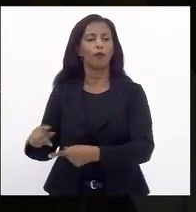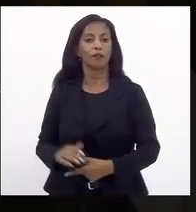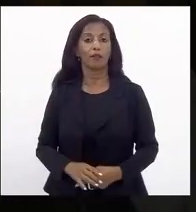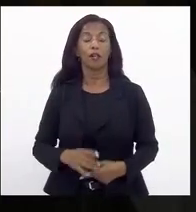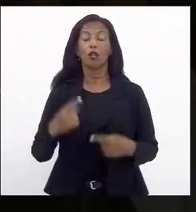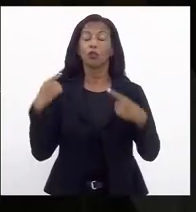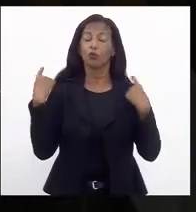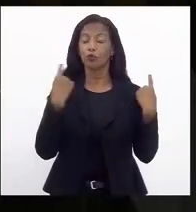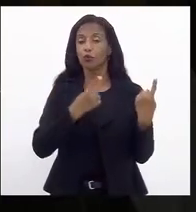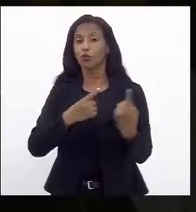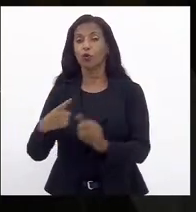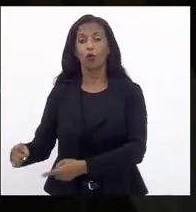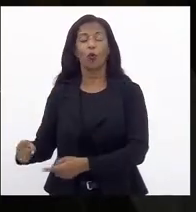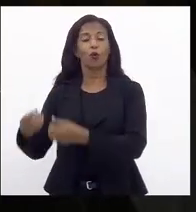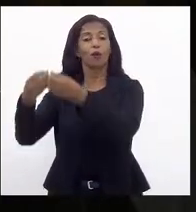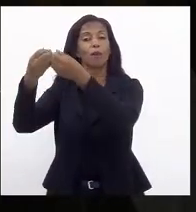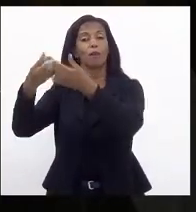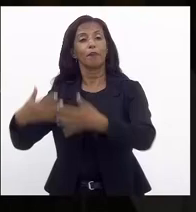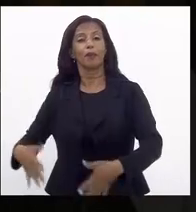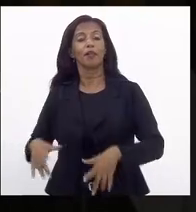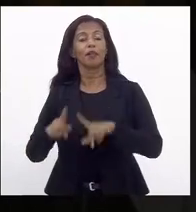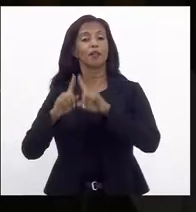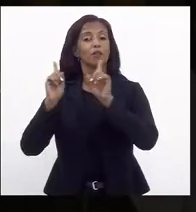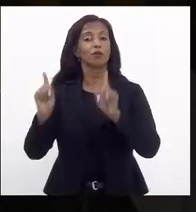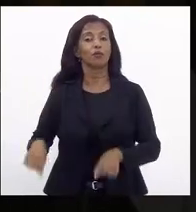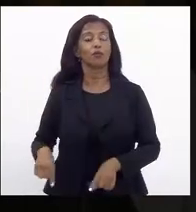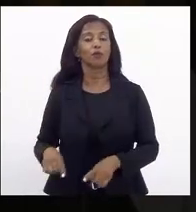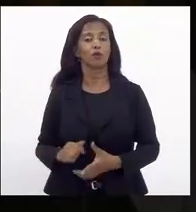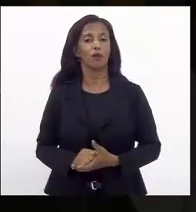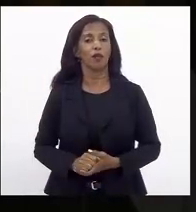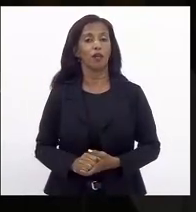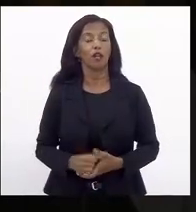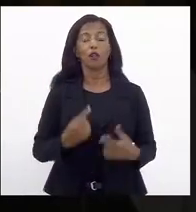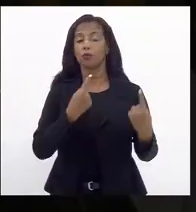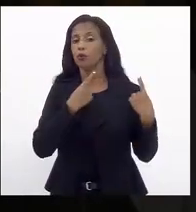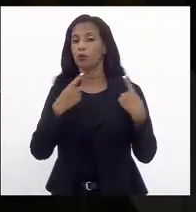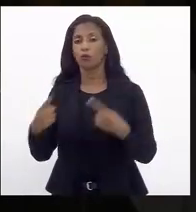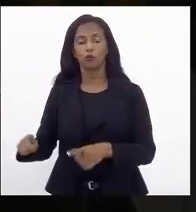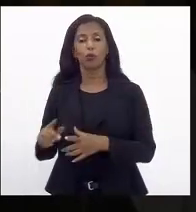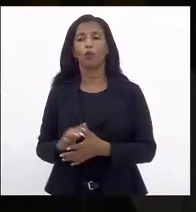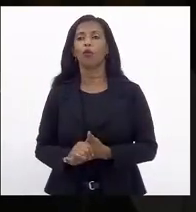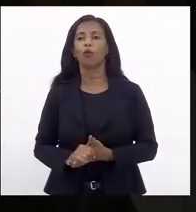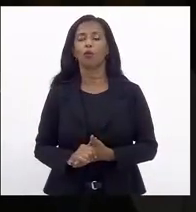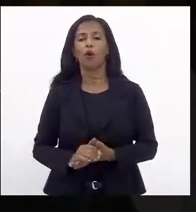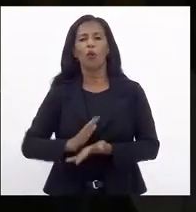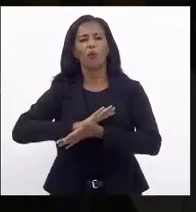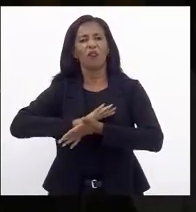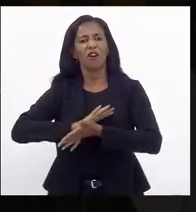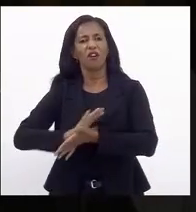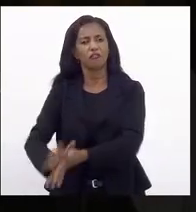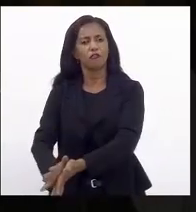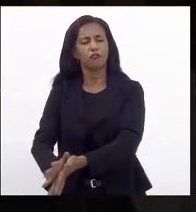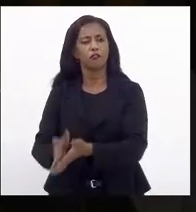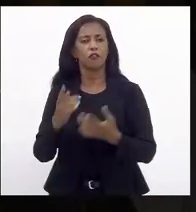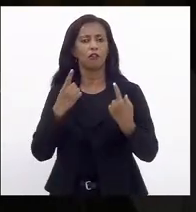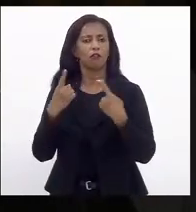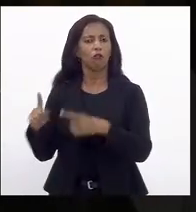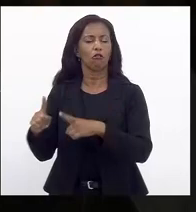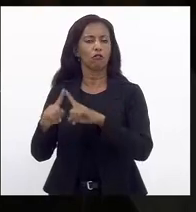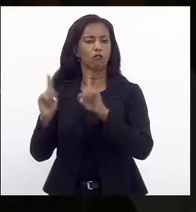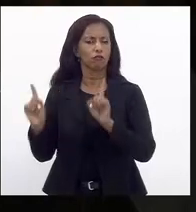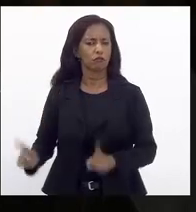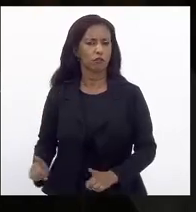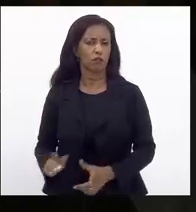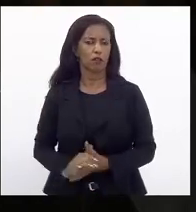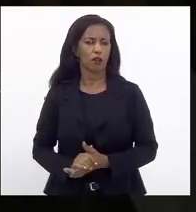somos contra a precarização dos serviços públicos somos contra a concluir a varinha contra Os Atuais